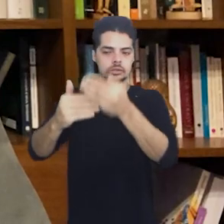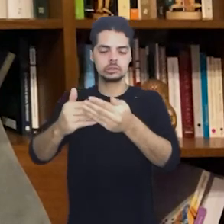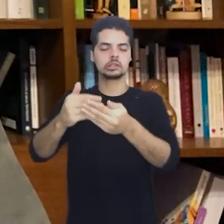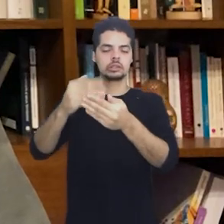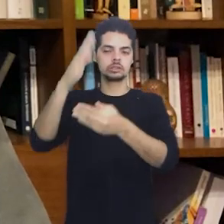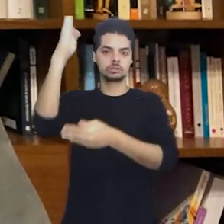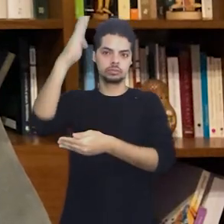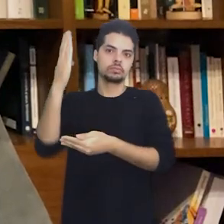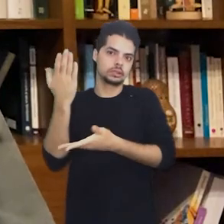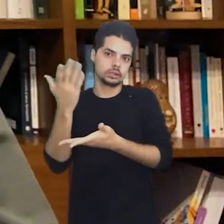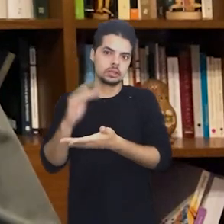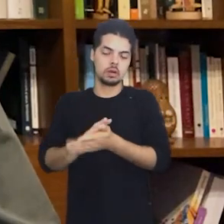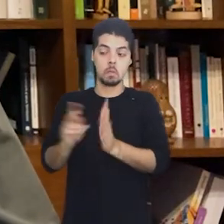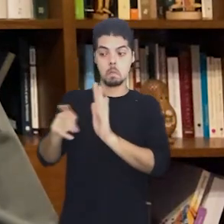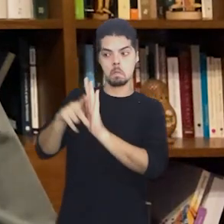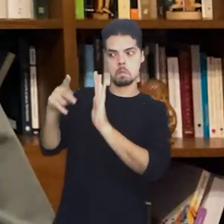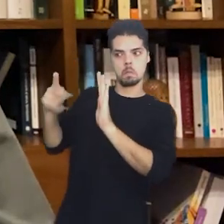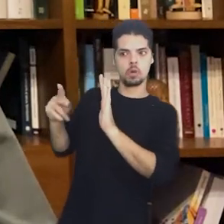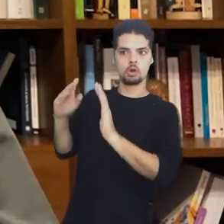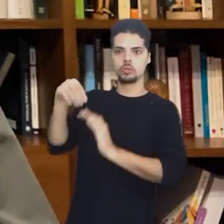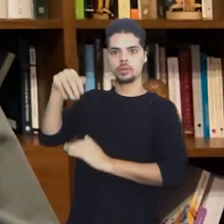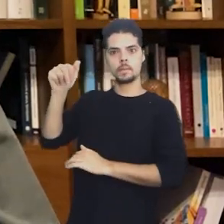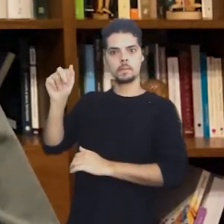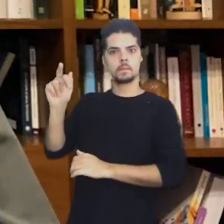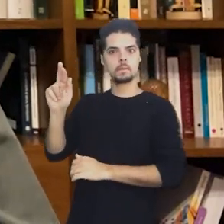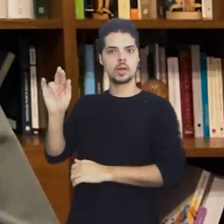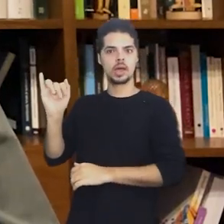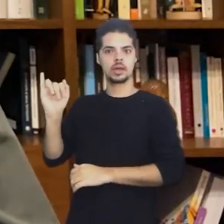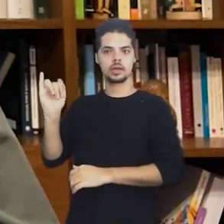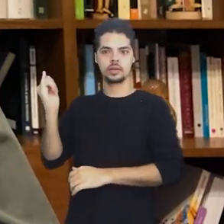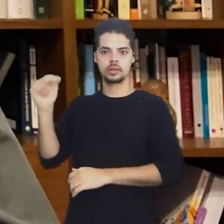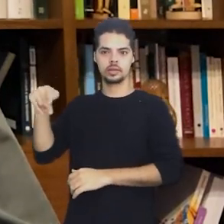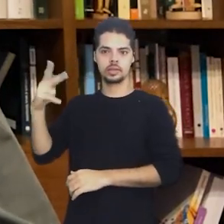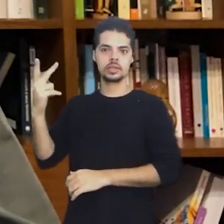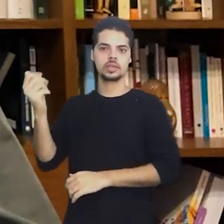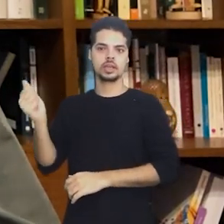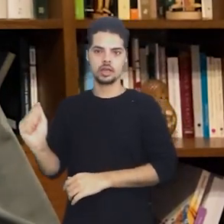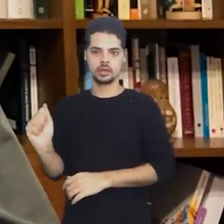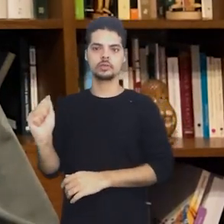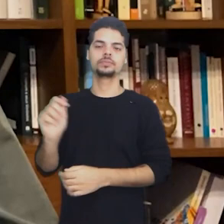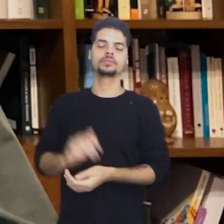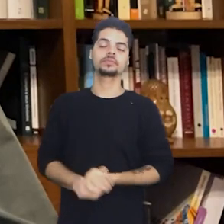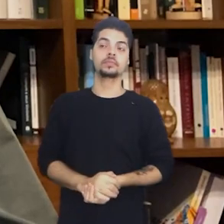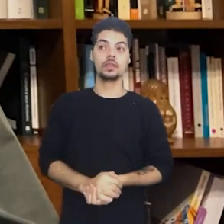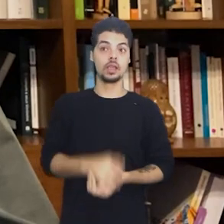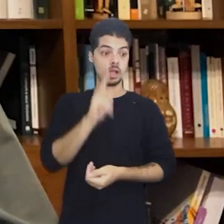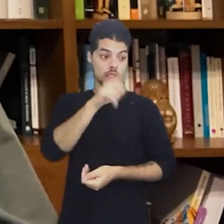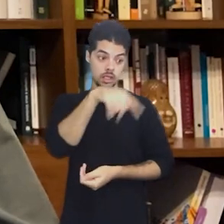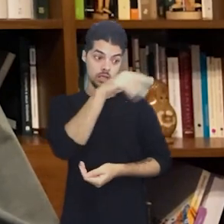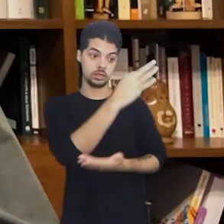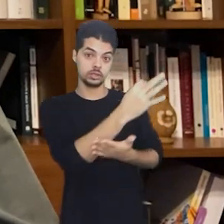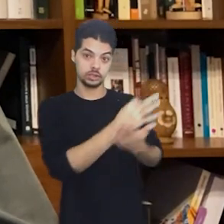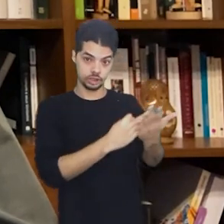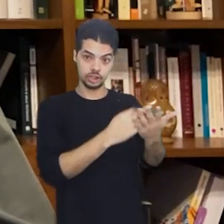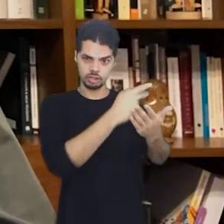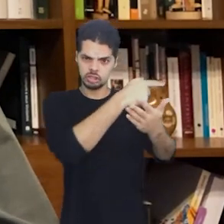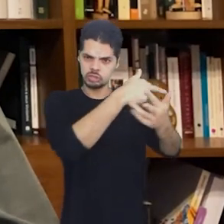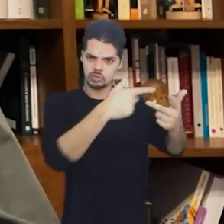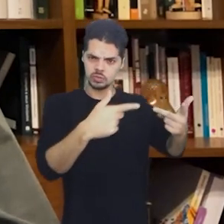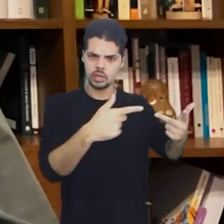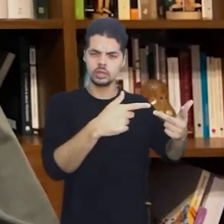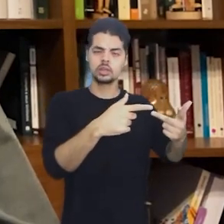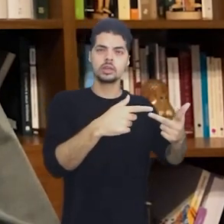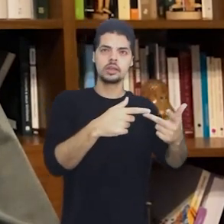brasileira e de forma geral a gente pode dizer que esses textos oferecem uma